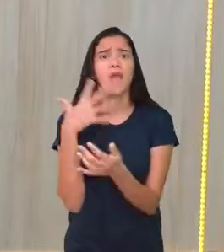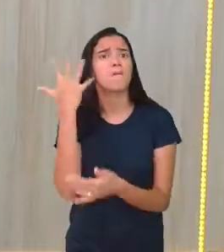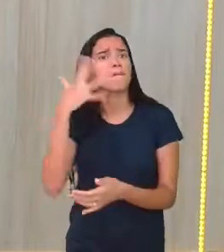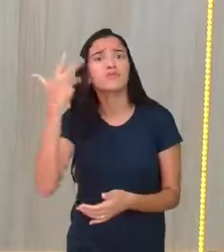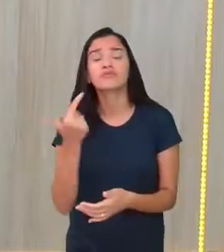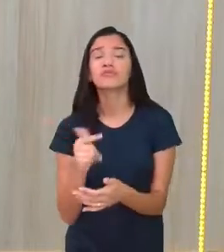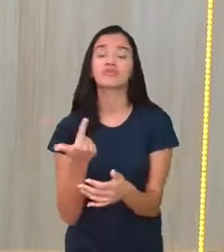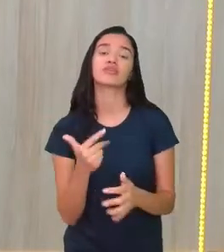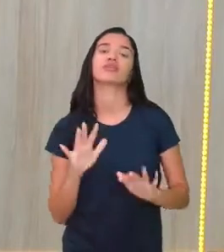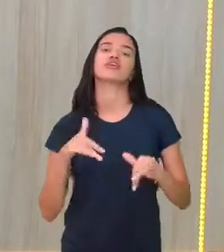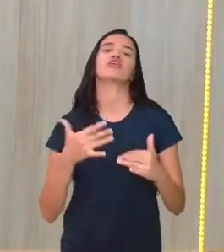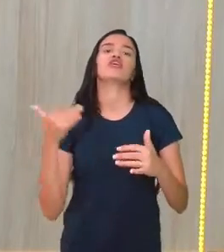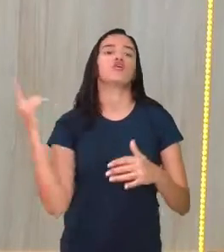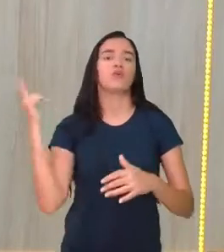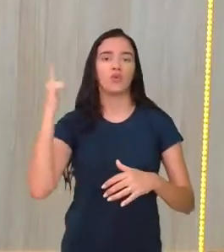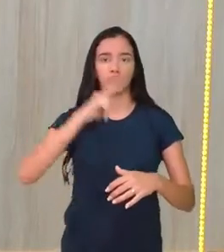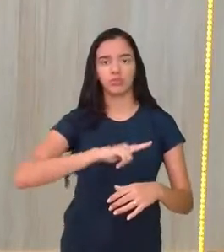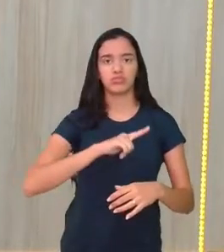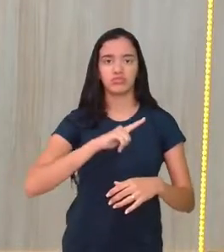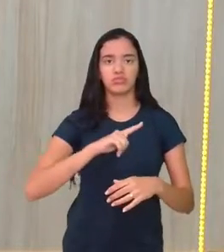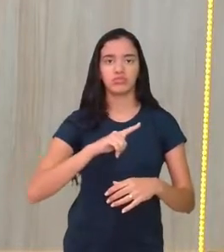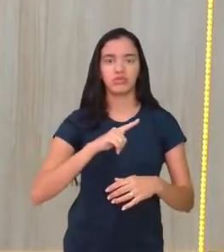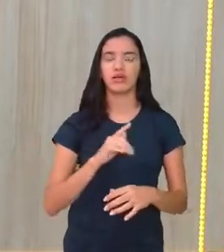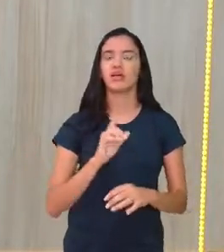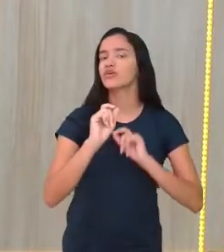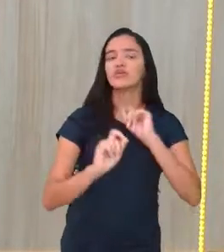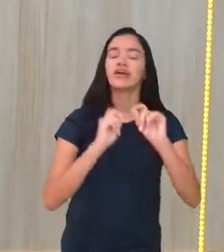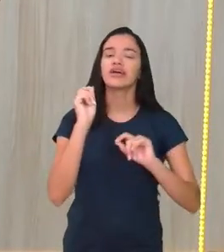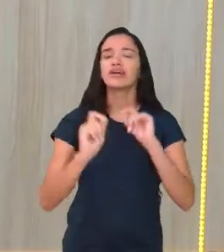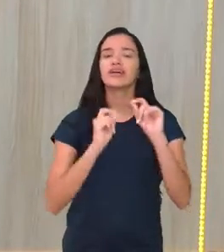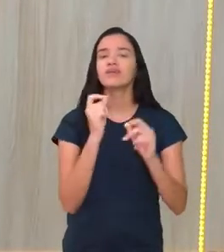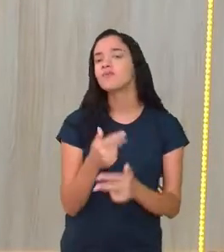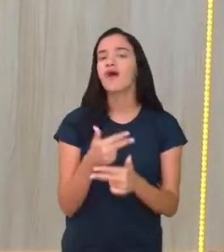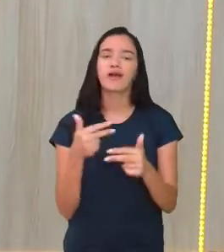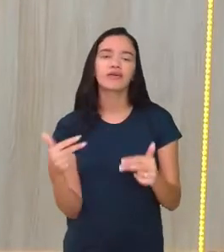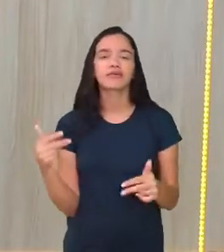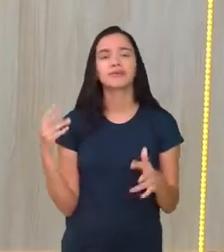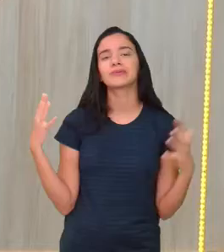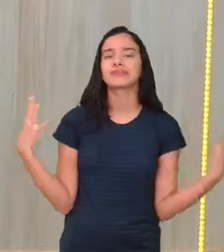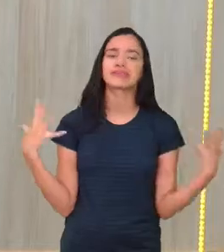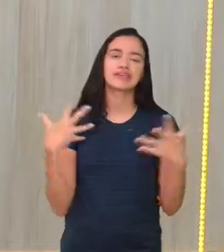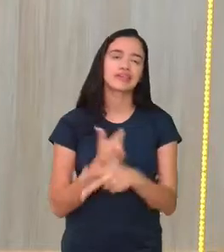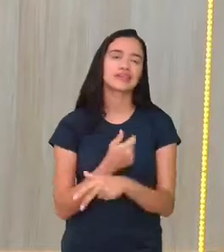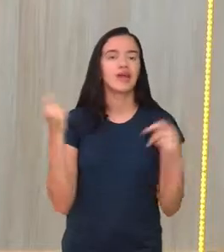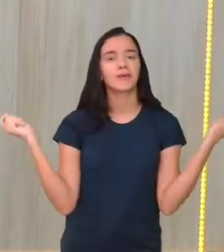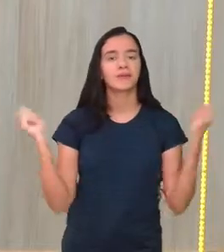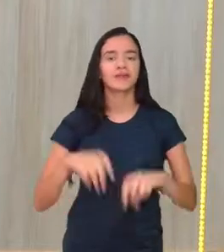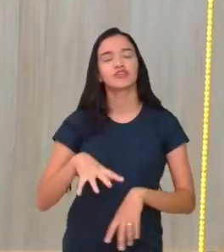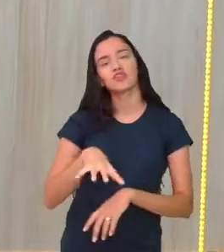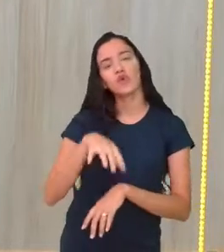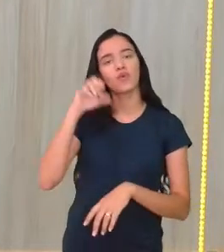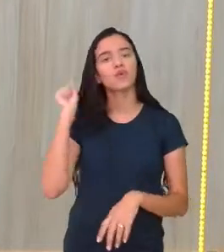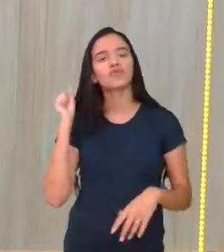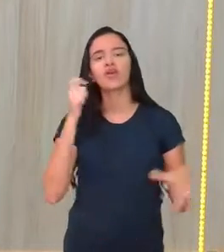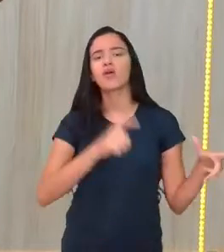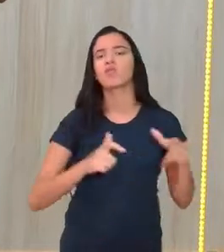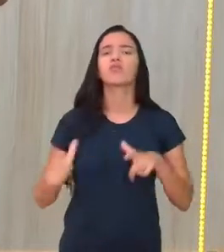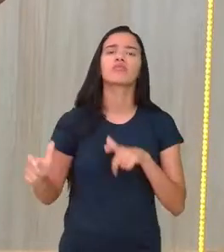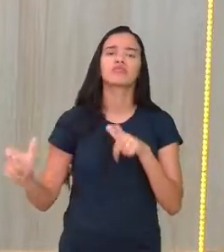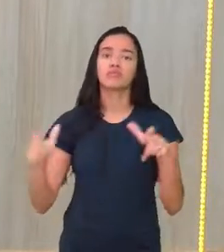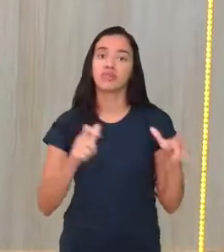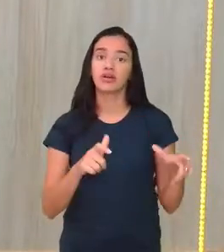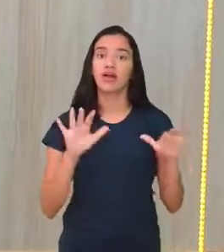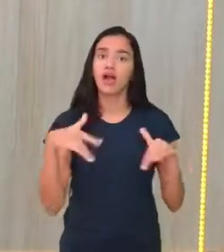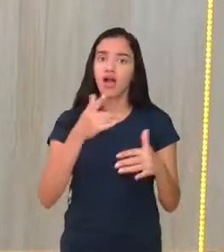Sem música, então, quando se Deus. Conseguiu gravar, foi assim, uma coisa incrível a possibilidade de você ouvir música em qualquer lugar. Nossa.